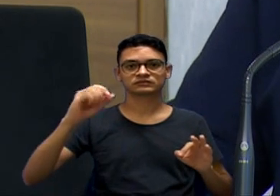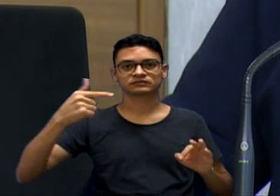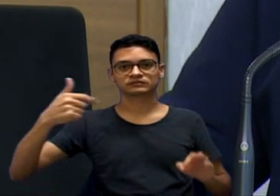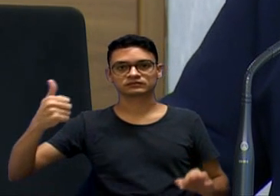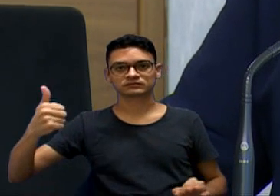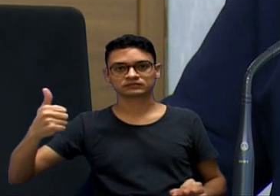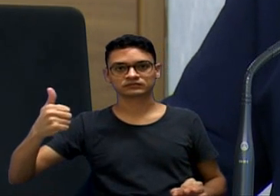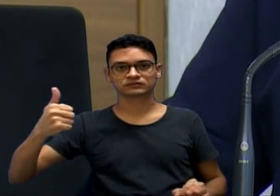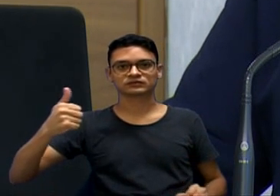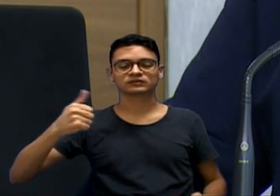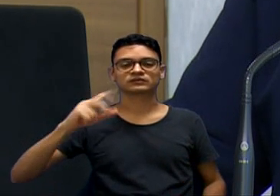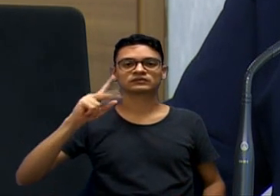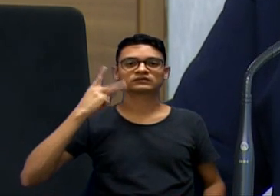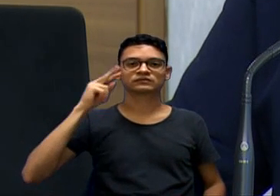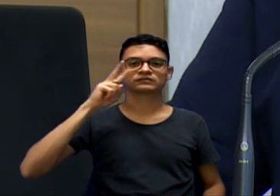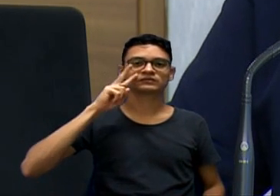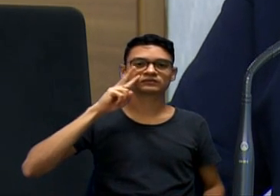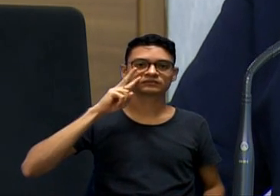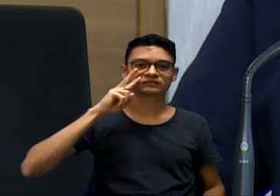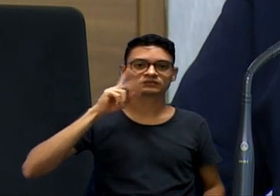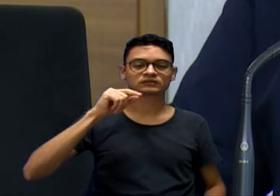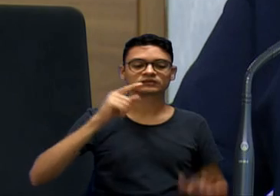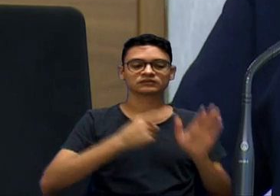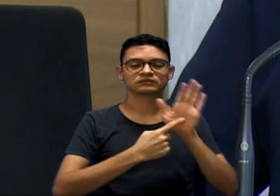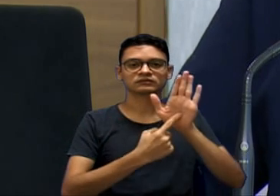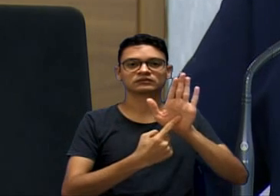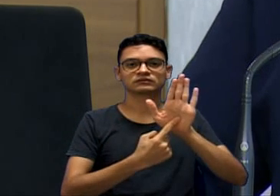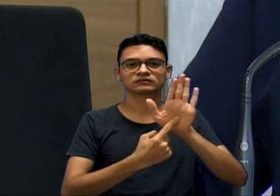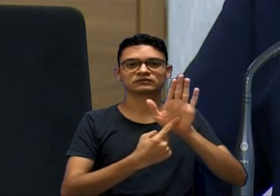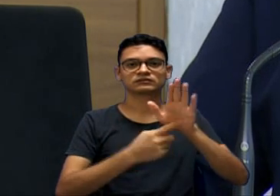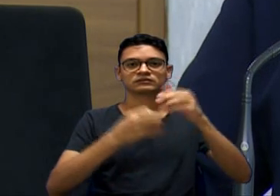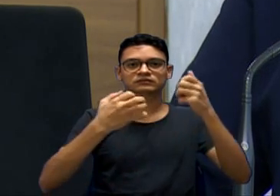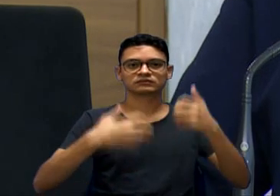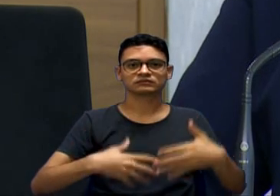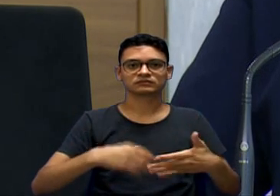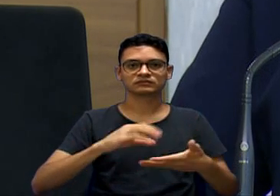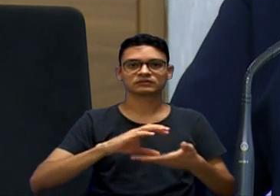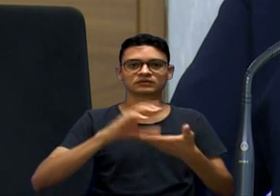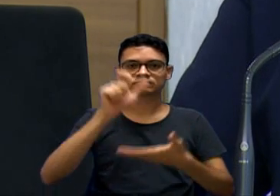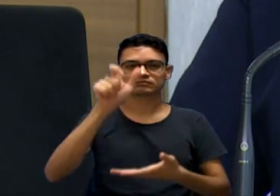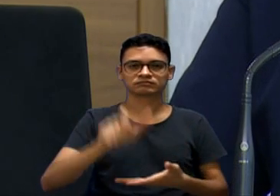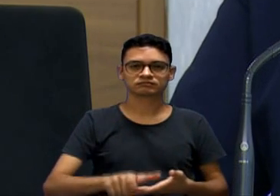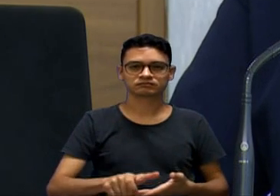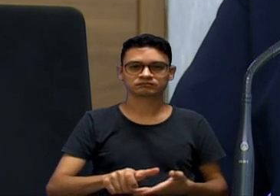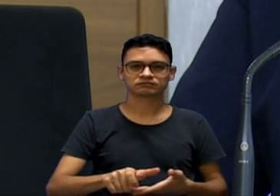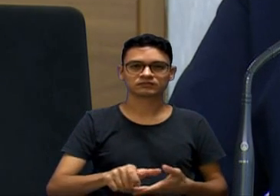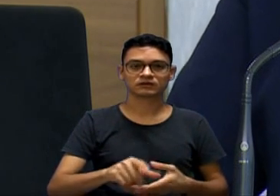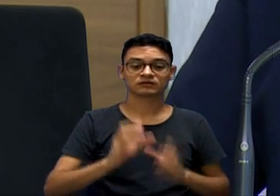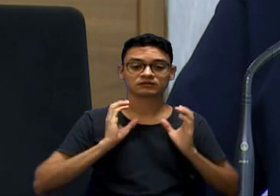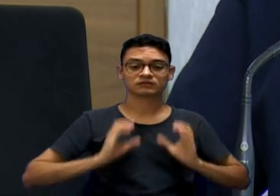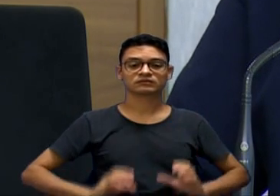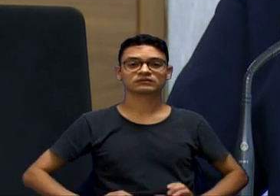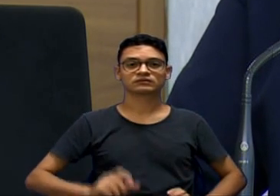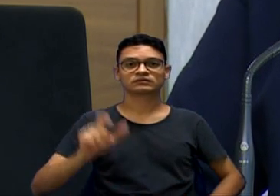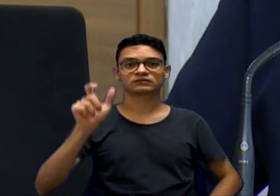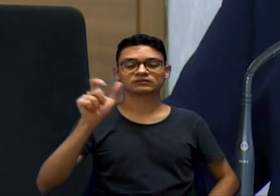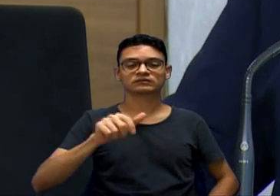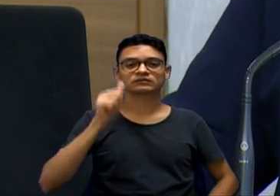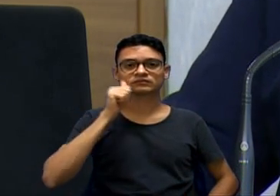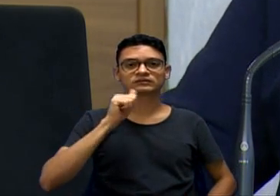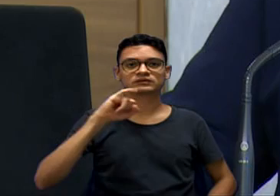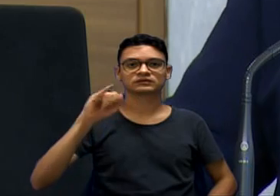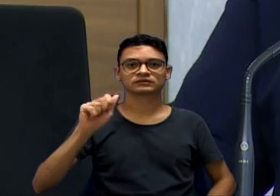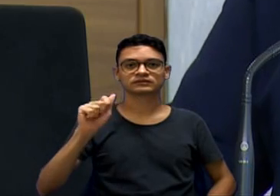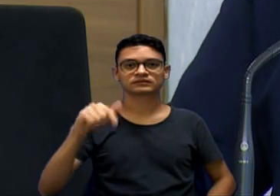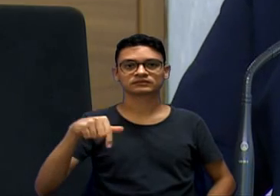7021 do vereador Vitão do Cachorrão, que dispõe sobre a concessão de título cidadão, reclamando a anistia para a senhora Jacque Sardi.